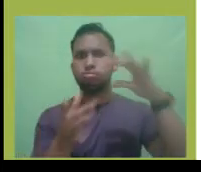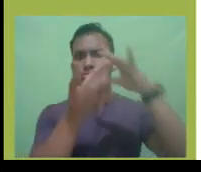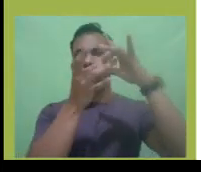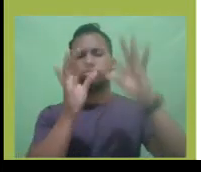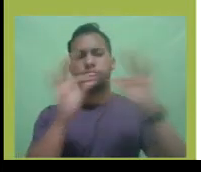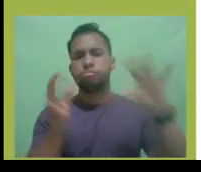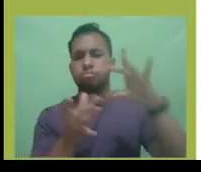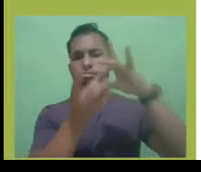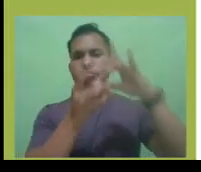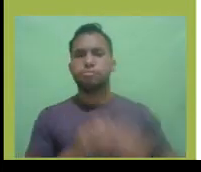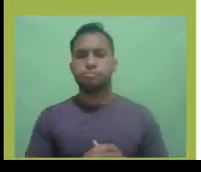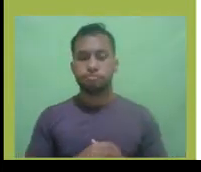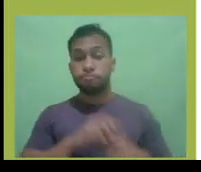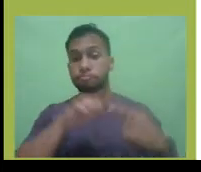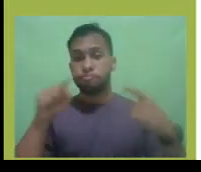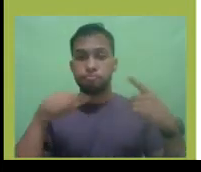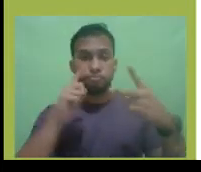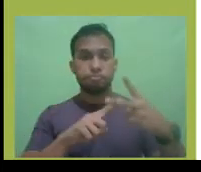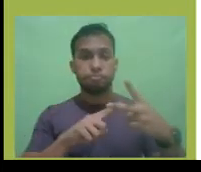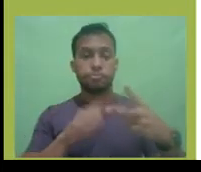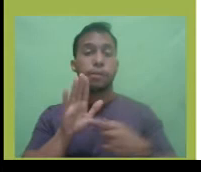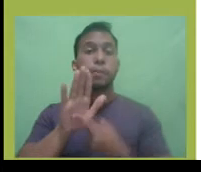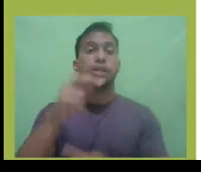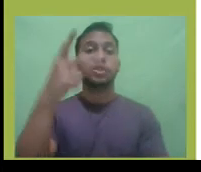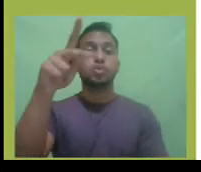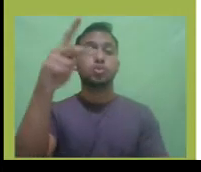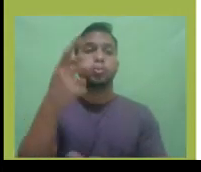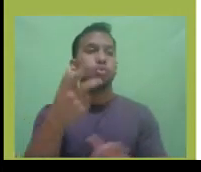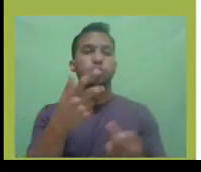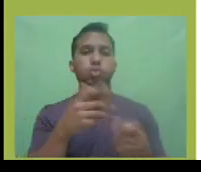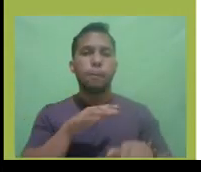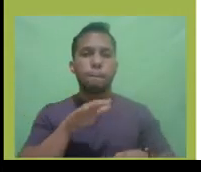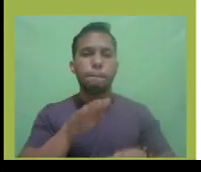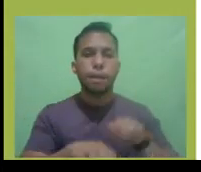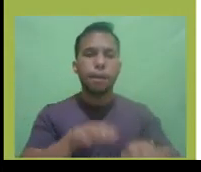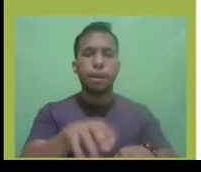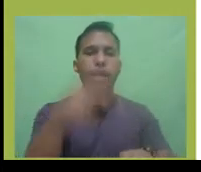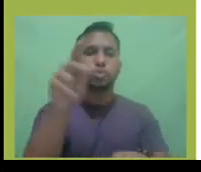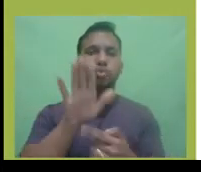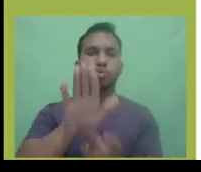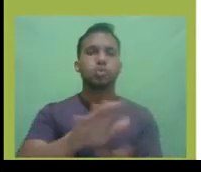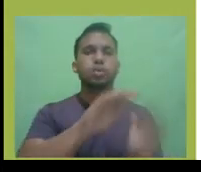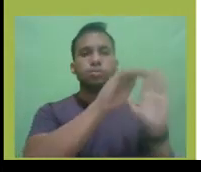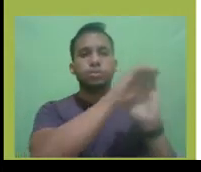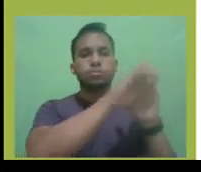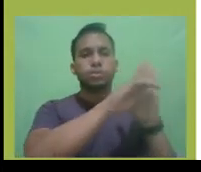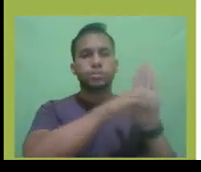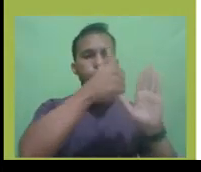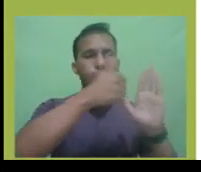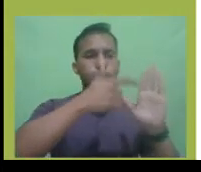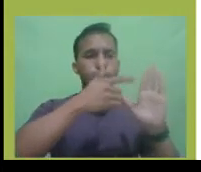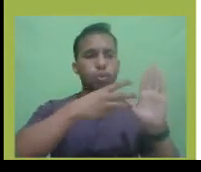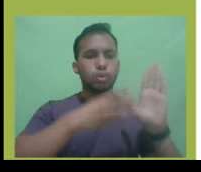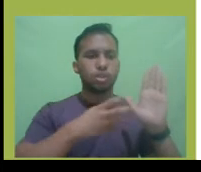seu seminário, da sua apresentação. Sobre o que você vai falar, quais são os tópicos que você vai abordar. Assim, o espectador já sabe o